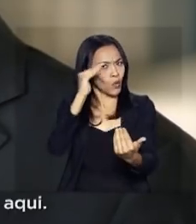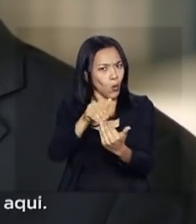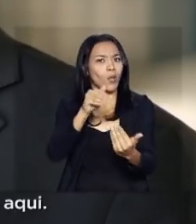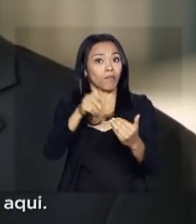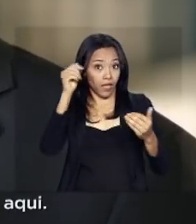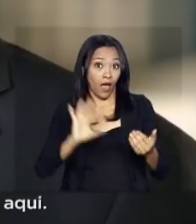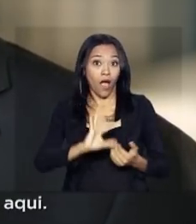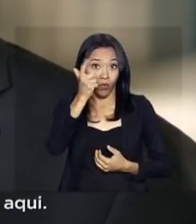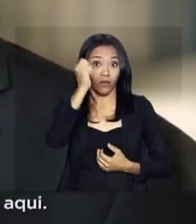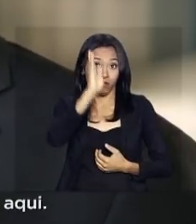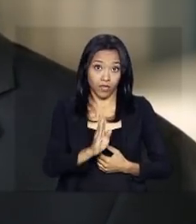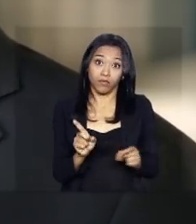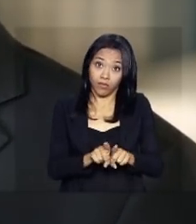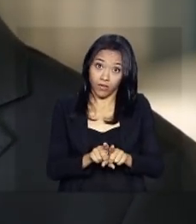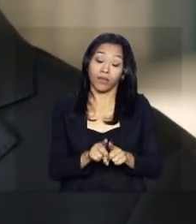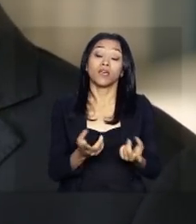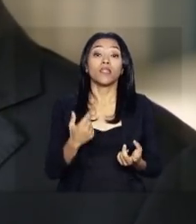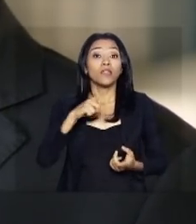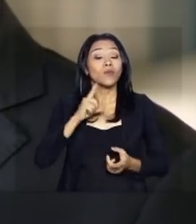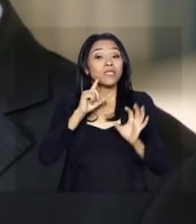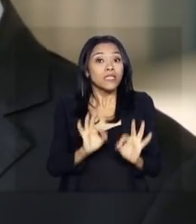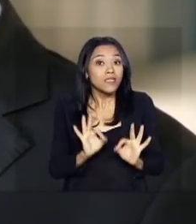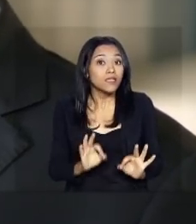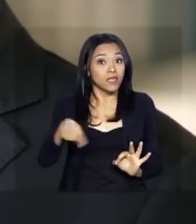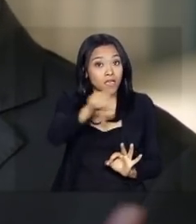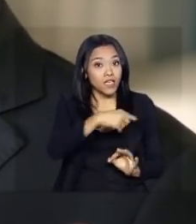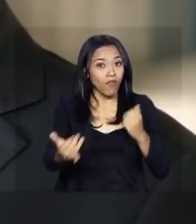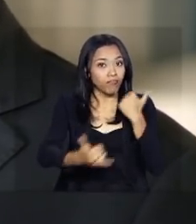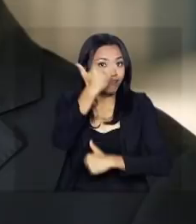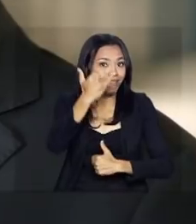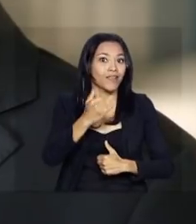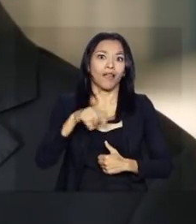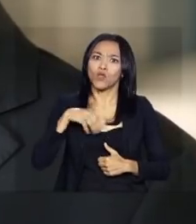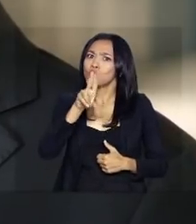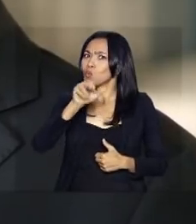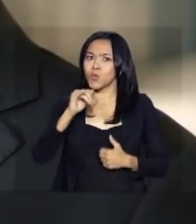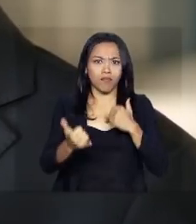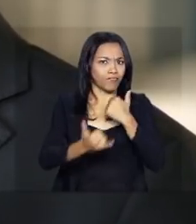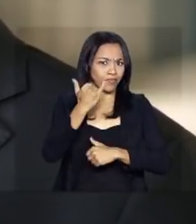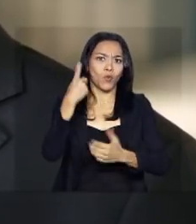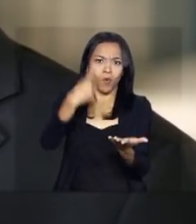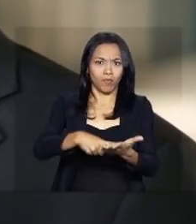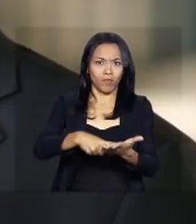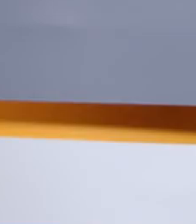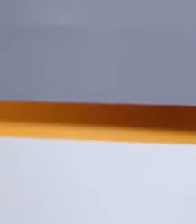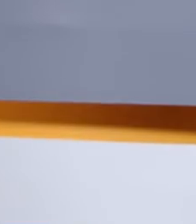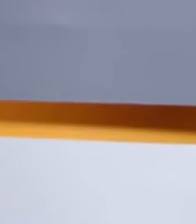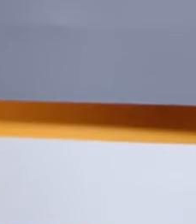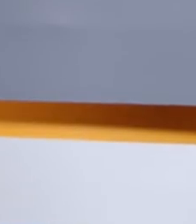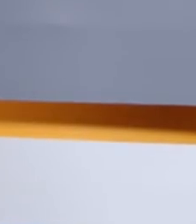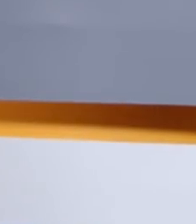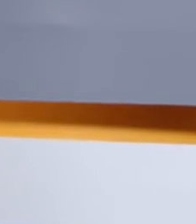que isso também aconteça aqui tenho certeza que eles não faltarão como não faltaram nunca ao nosso país